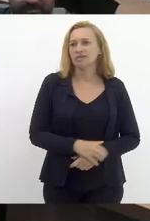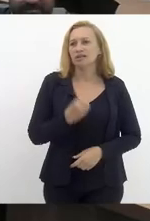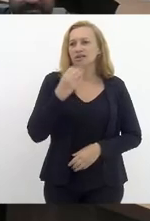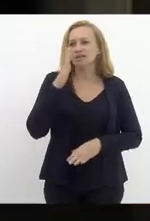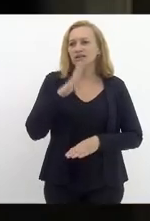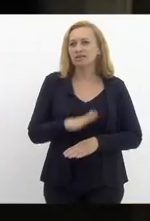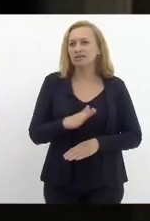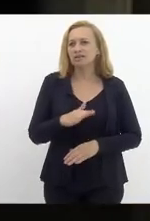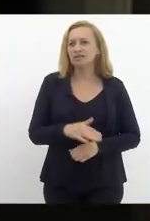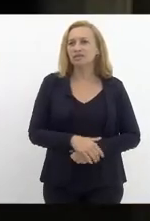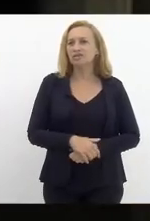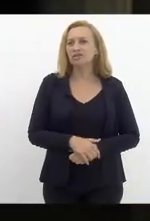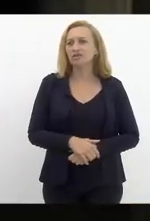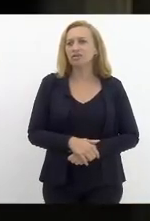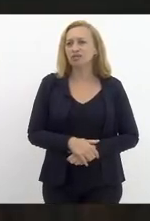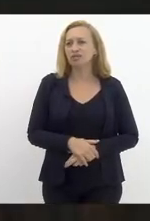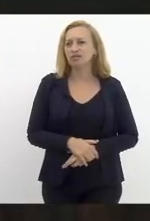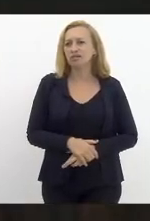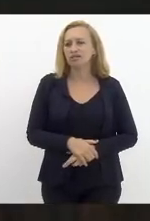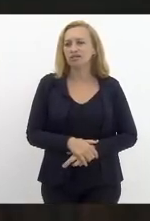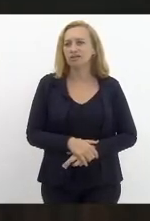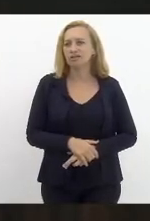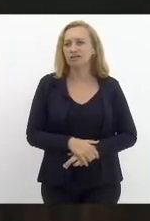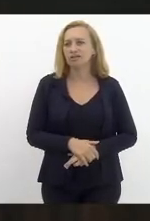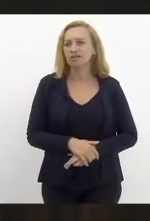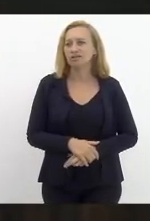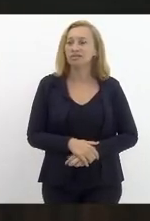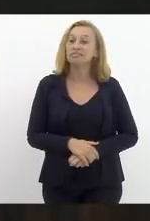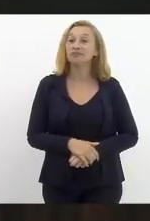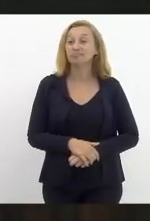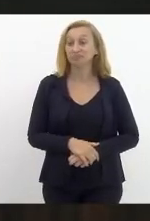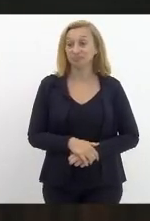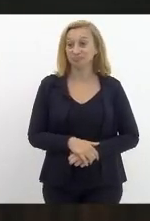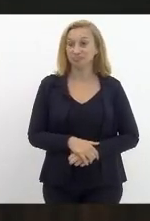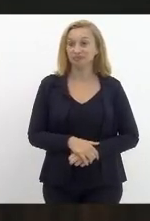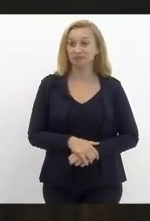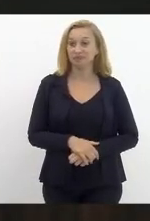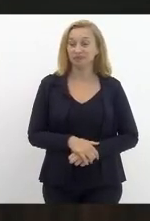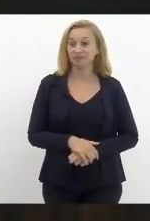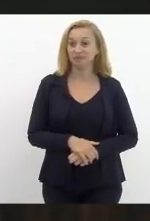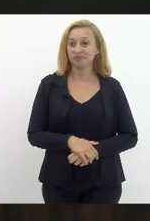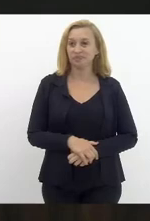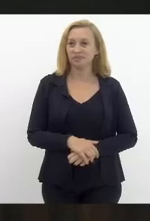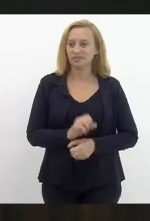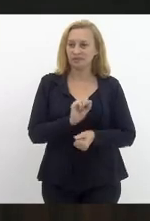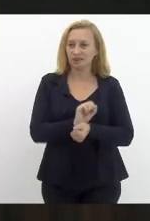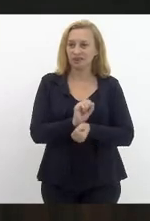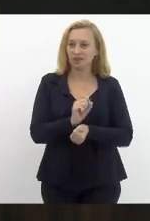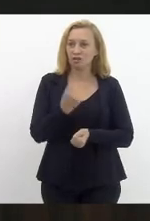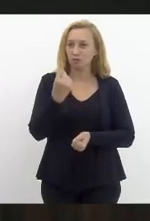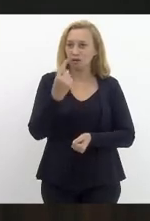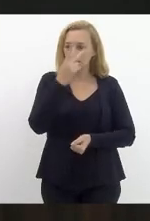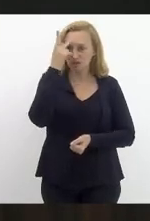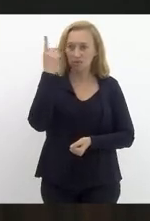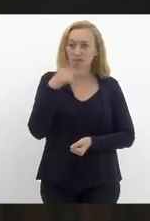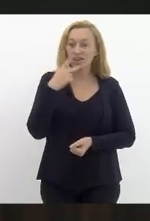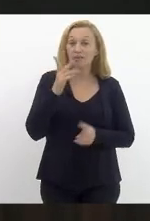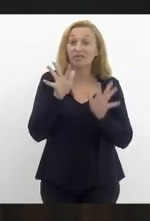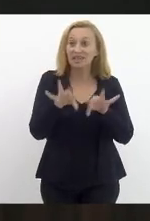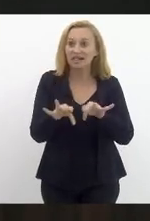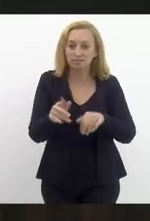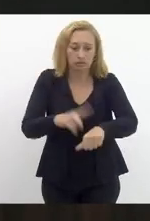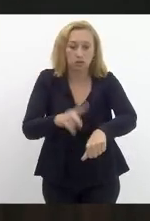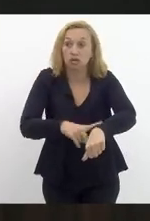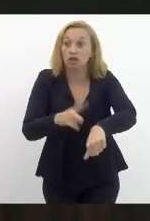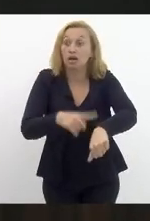Boa tarde, pessoal. Vou pedir só o seguinte, deixa o pessoal também, uma das pessoas aqui falarem, para a gente encerrar, porque senão